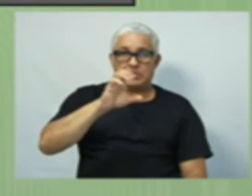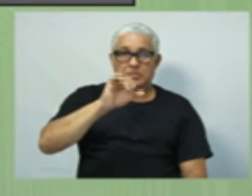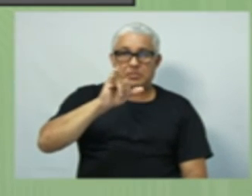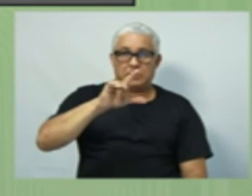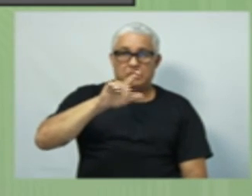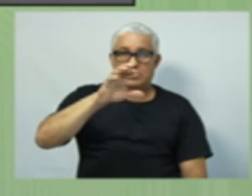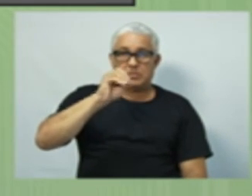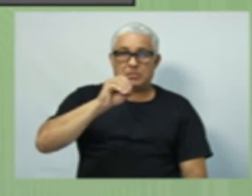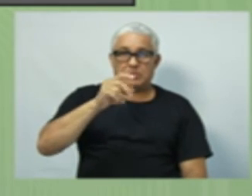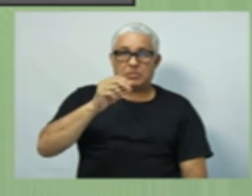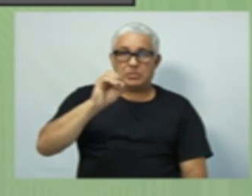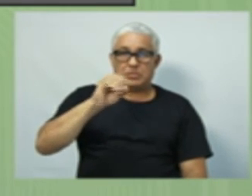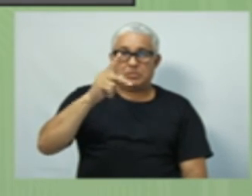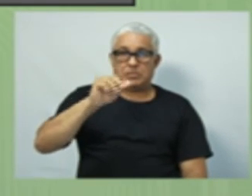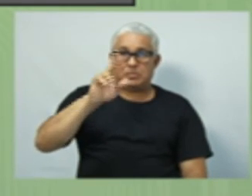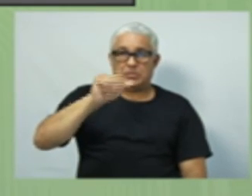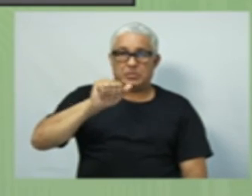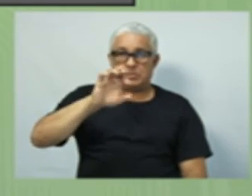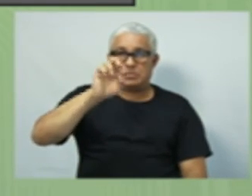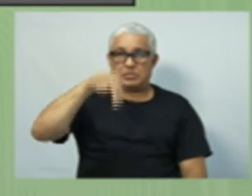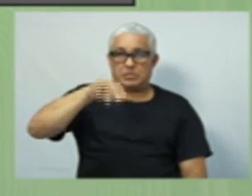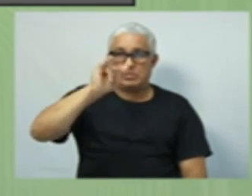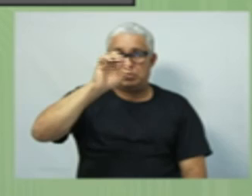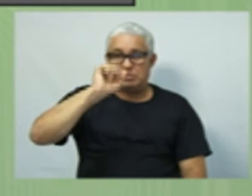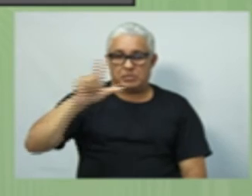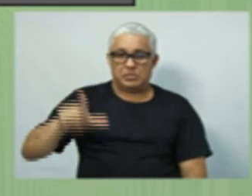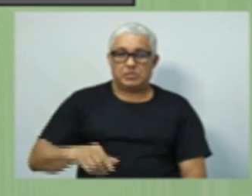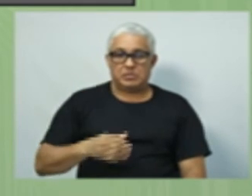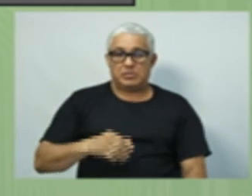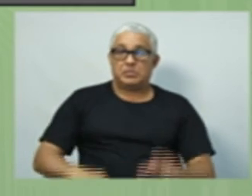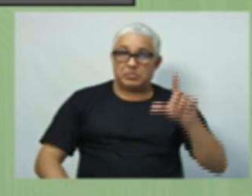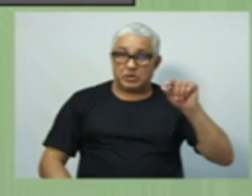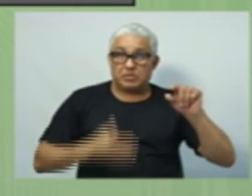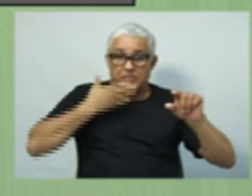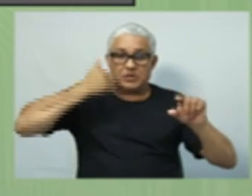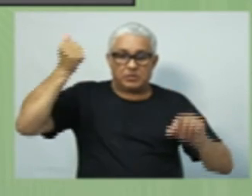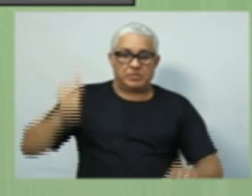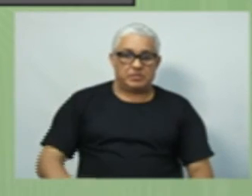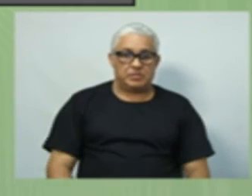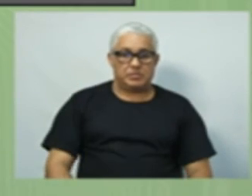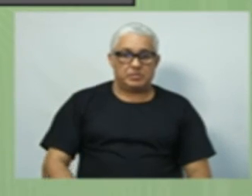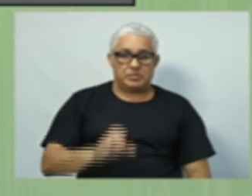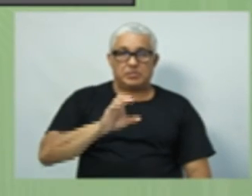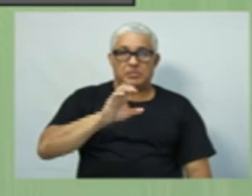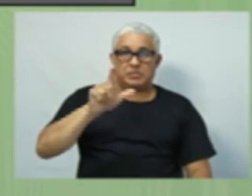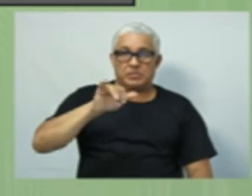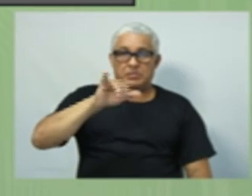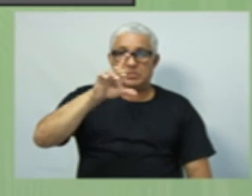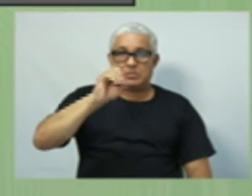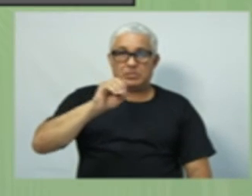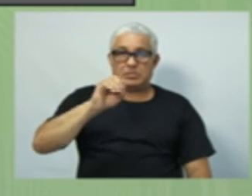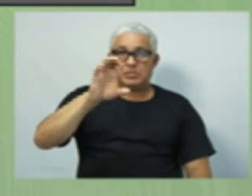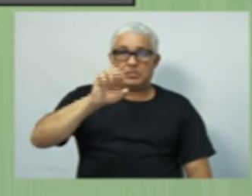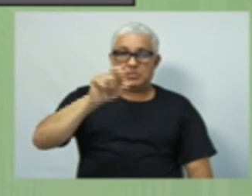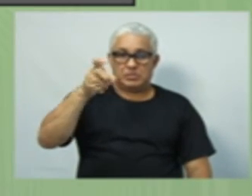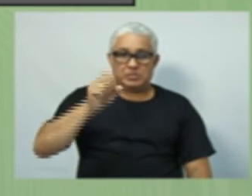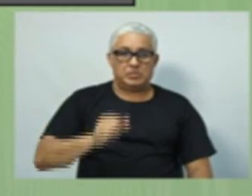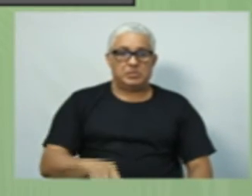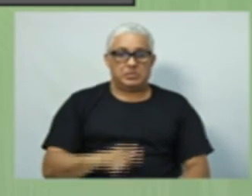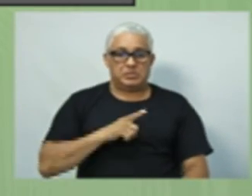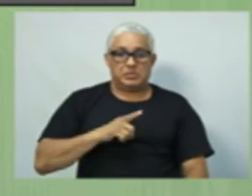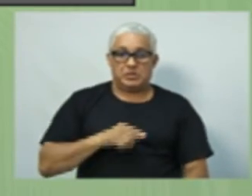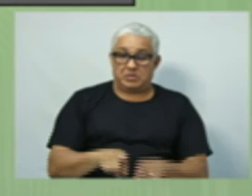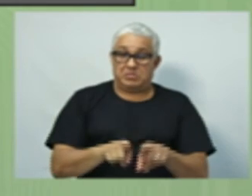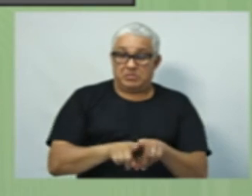comprar vender e receber quanto menor melhor ciclo de caixa quanto menor melhor ok se negativo